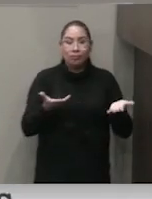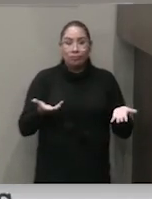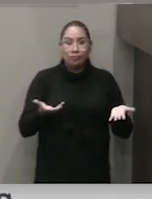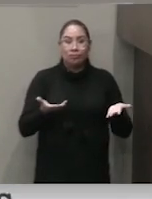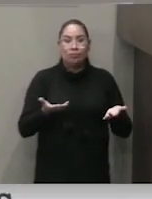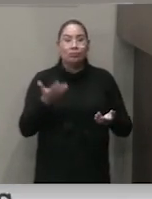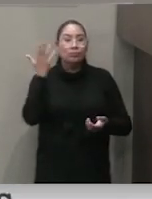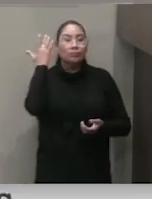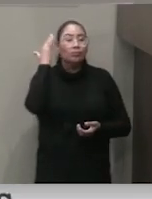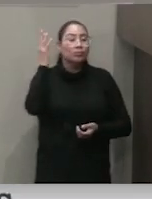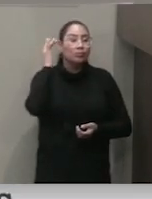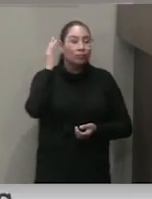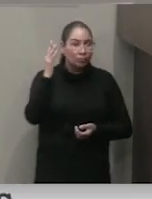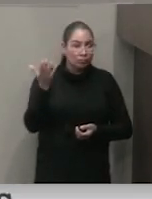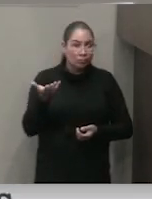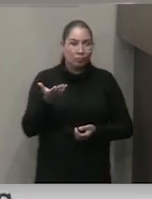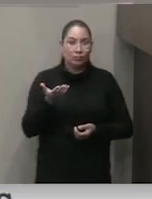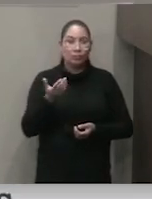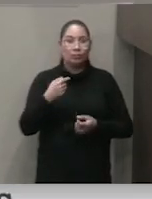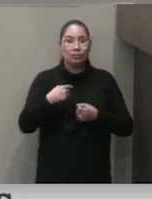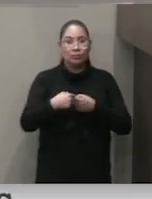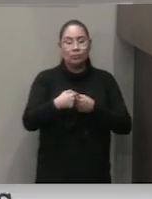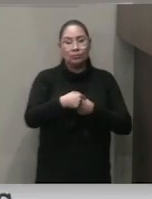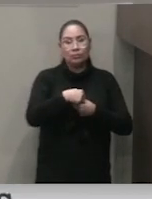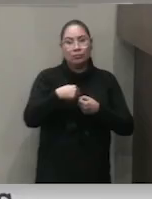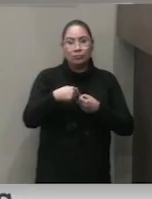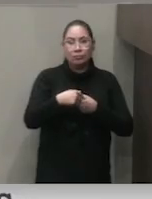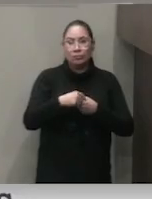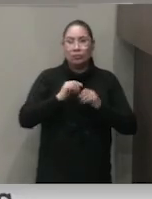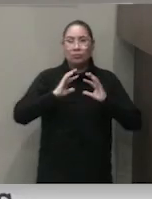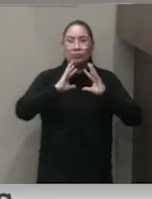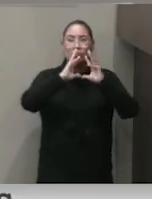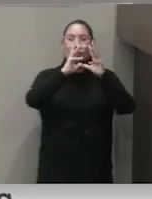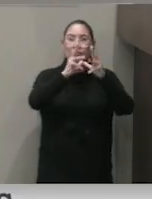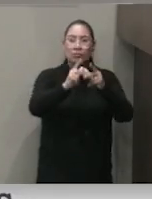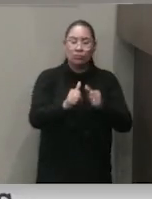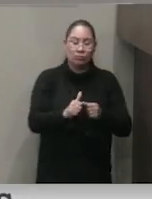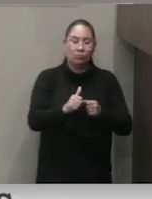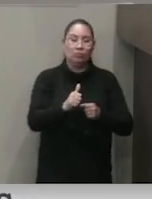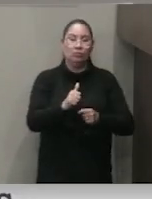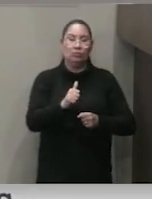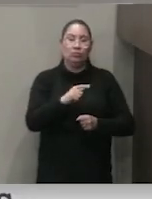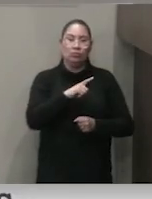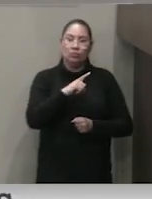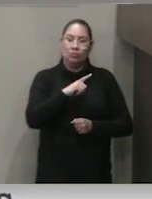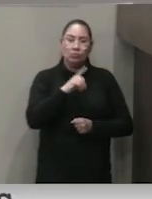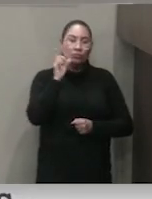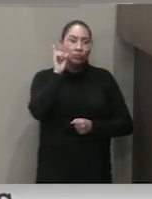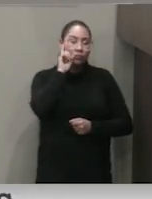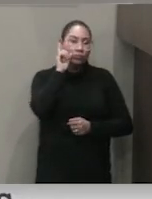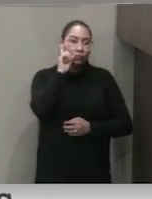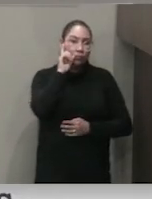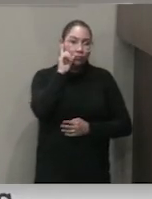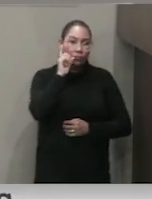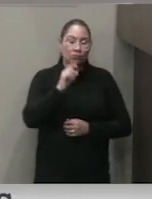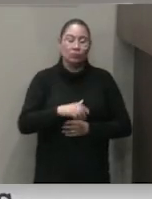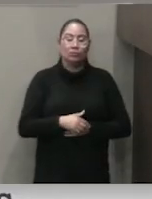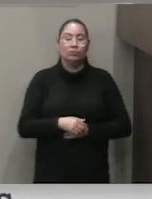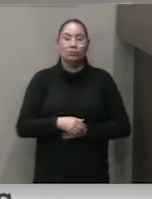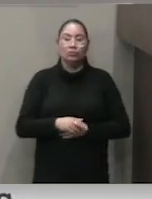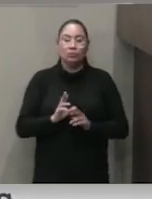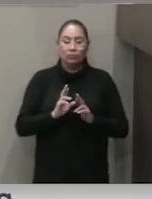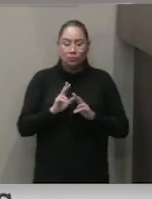imagina, vereadora, a cidade em tudo que ela envolve diariamente, né?